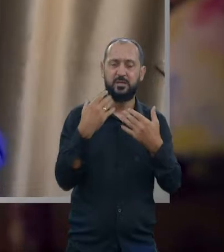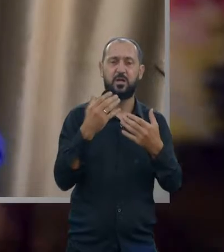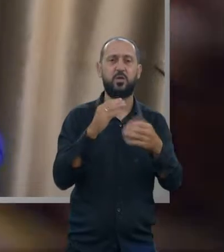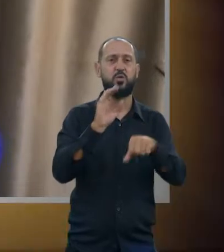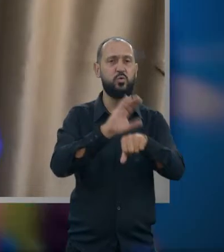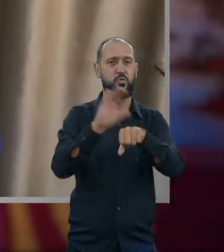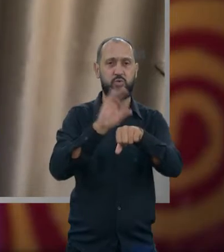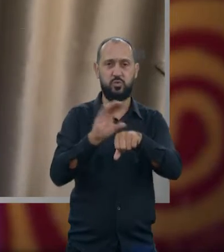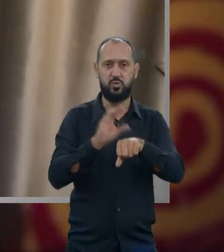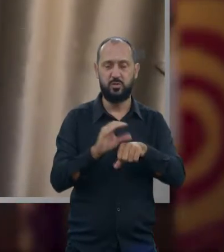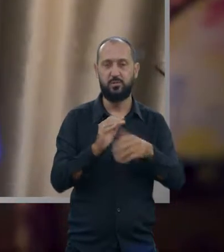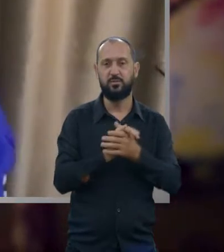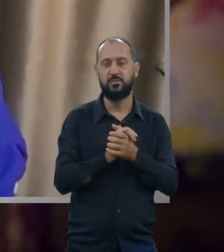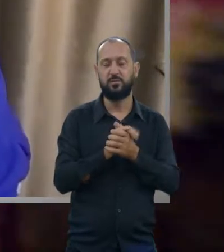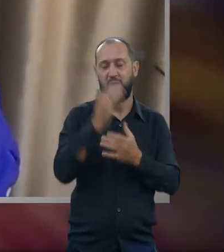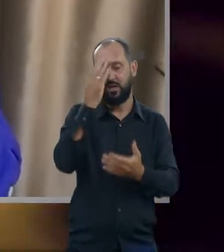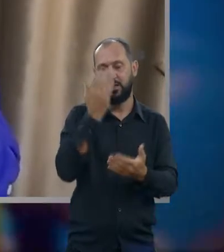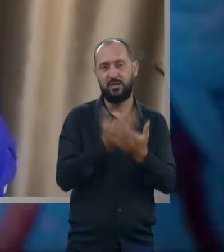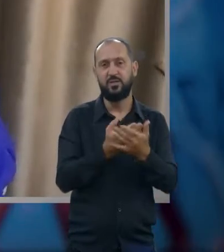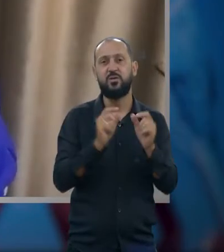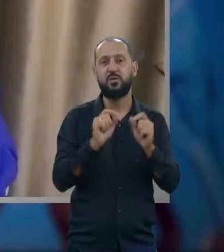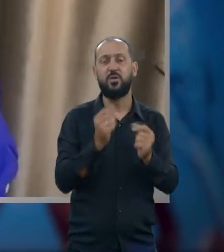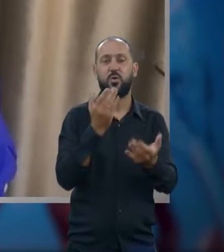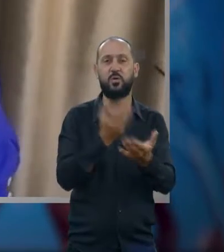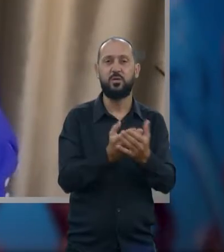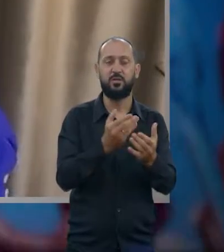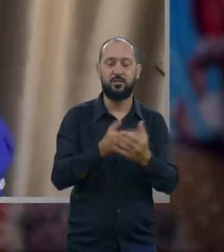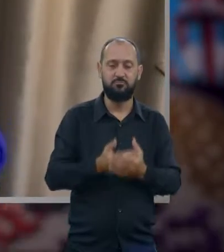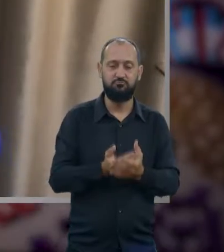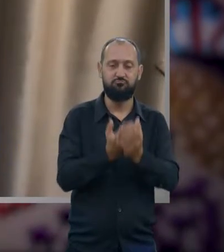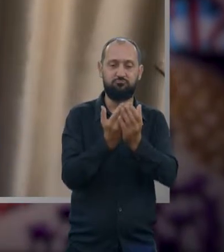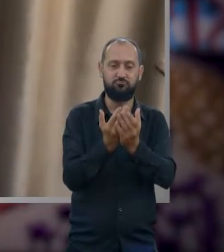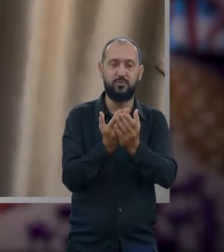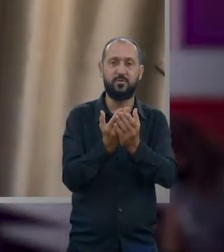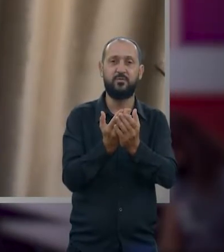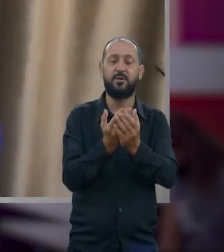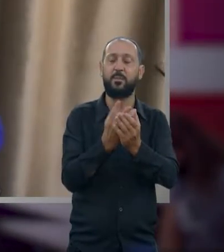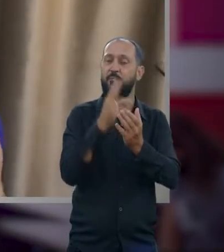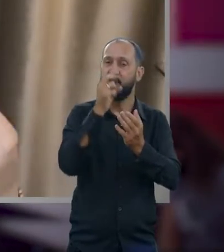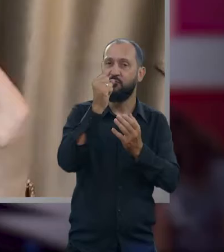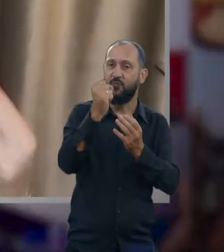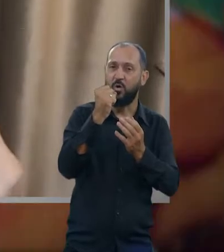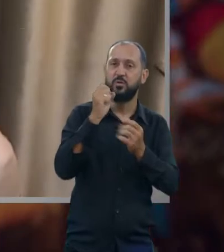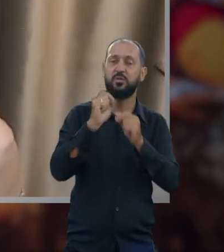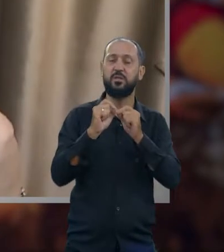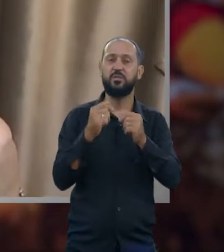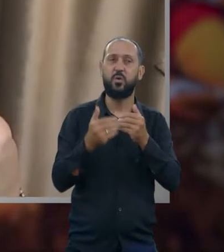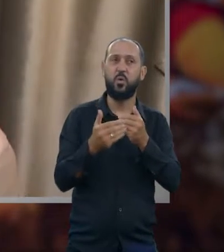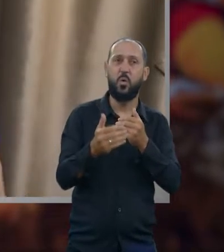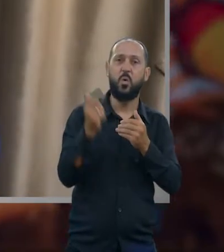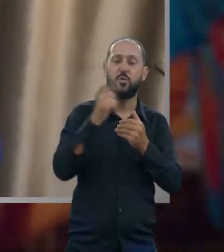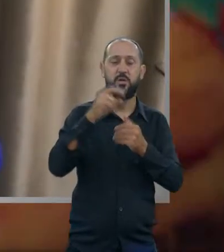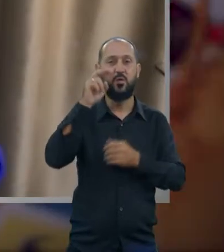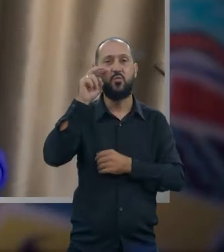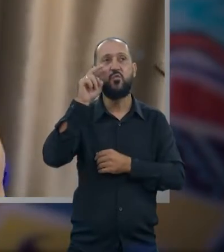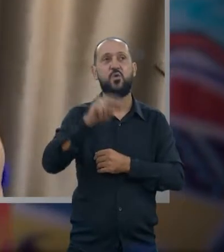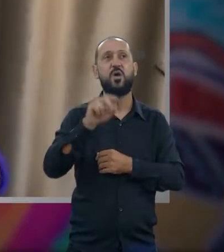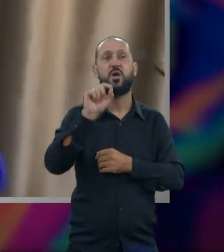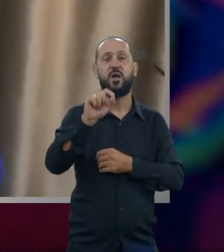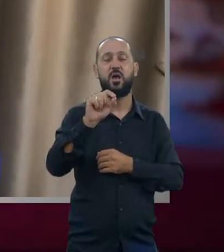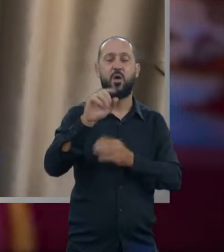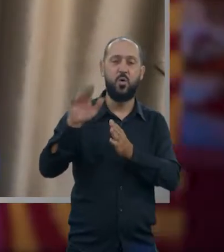livros e de outros cursos também. Acredito que o estudo do tarô ele fica mais consistente na medida em que a gente